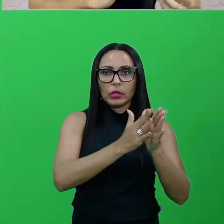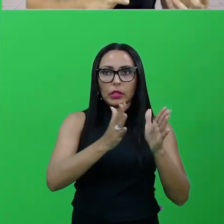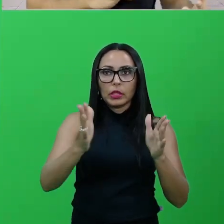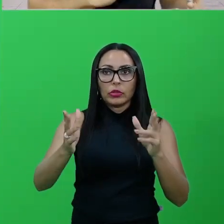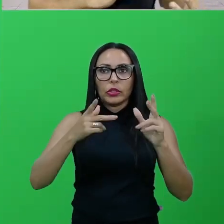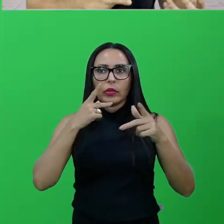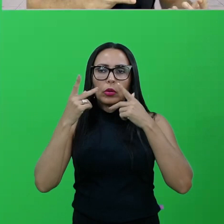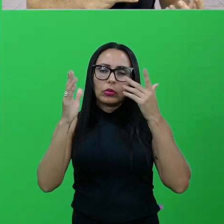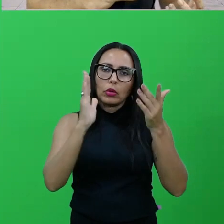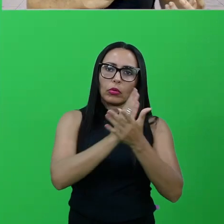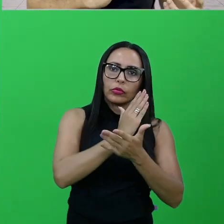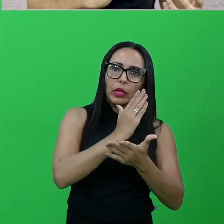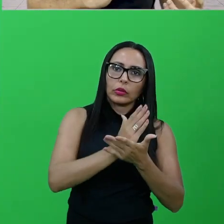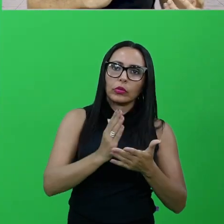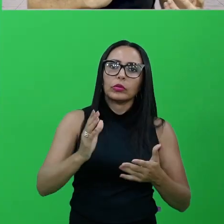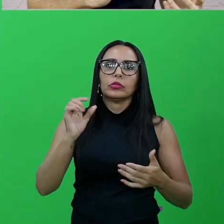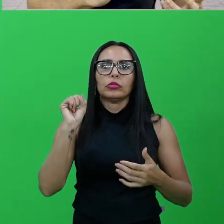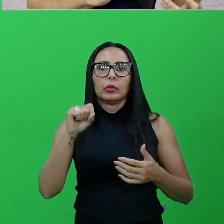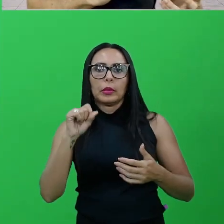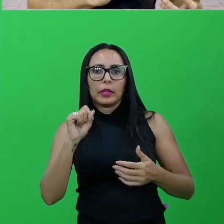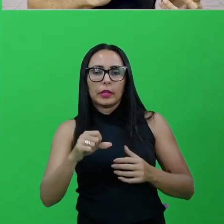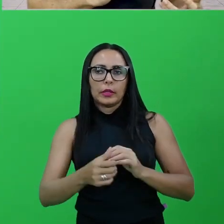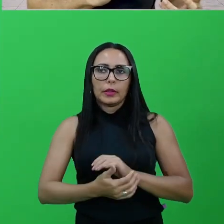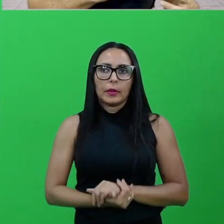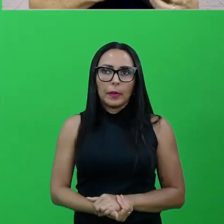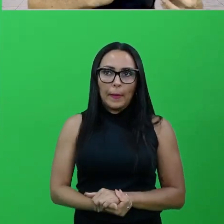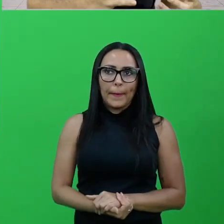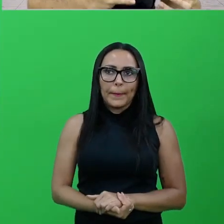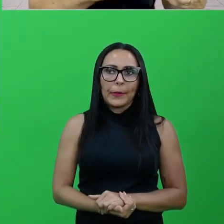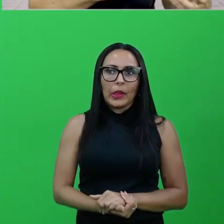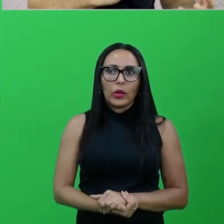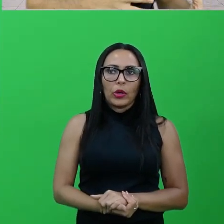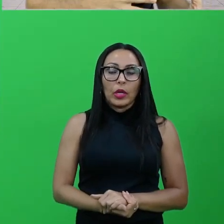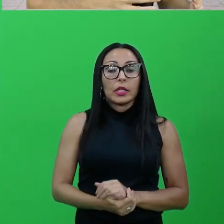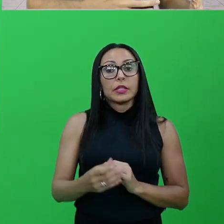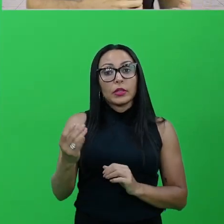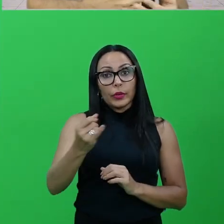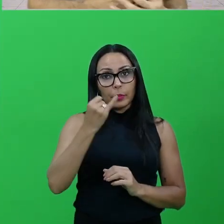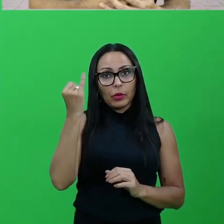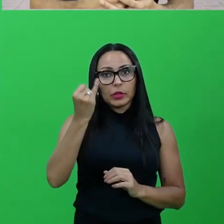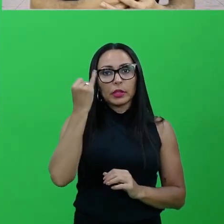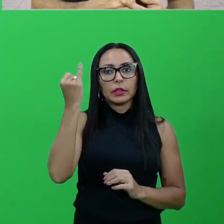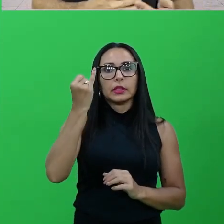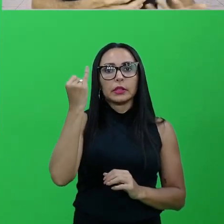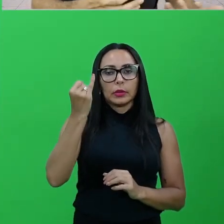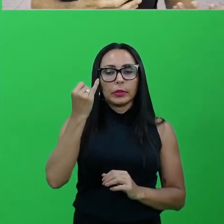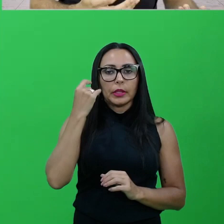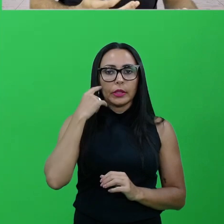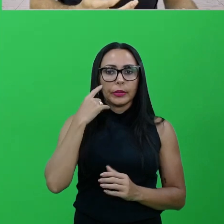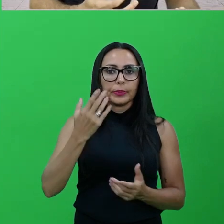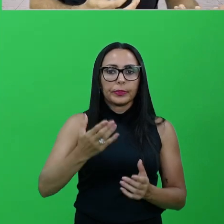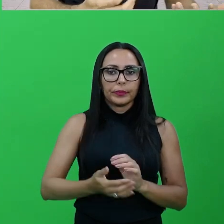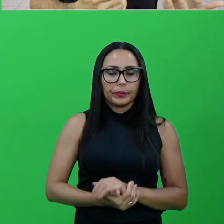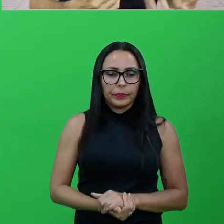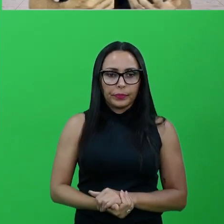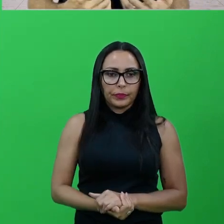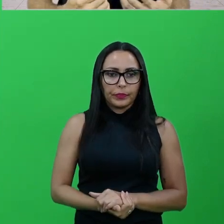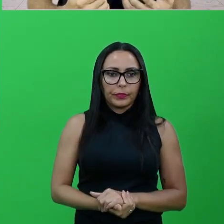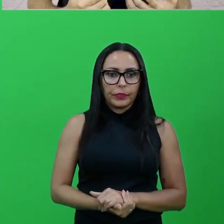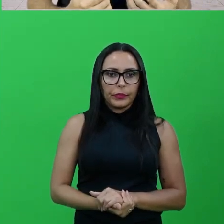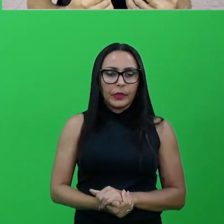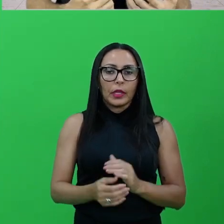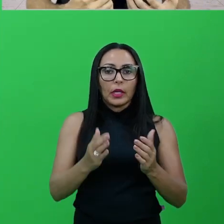alguns fatores, né, que são relevantes para a inovação no setor público. A gente trouxe